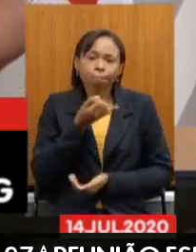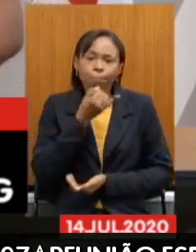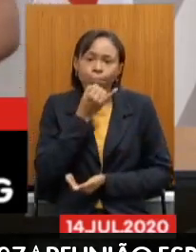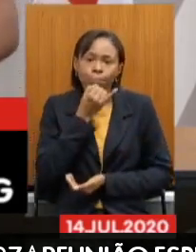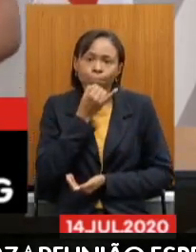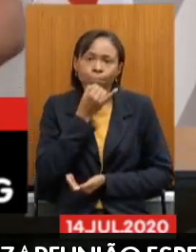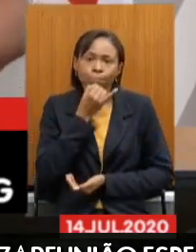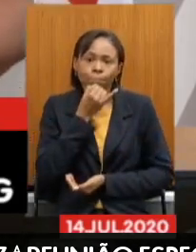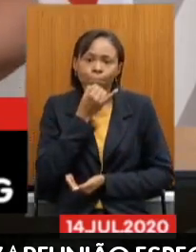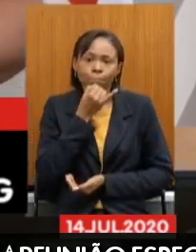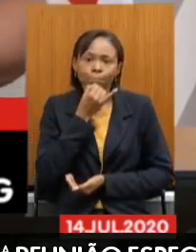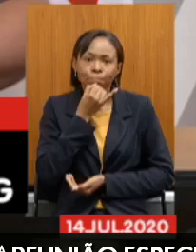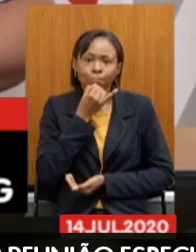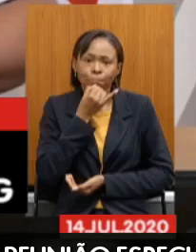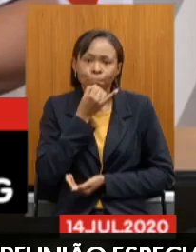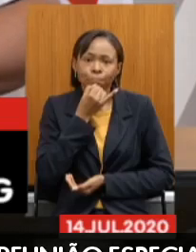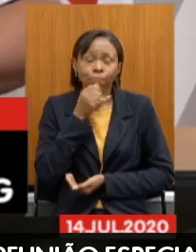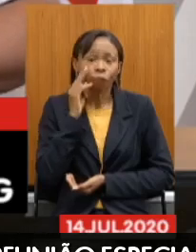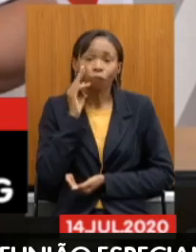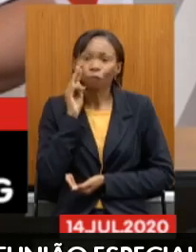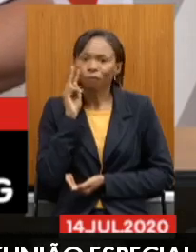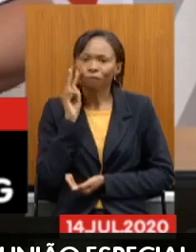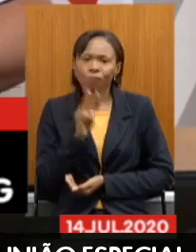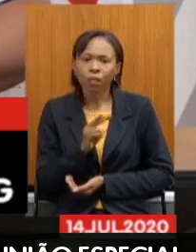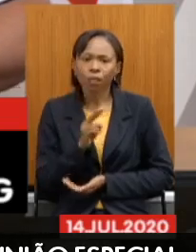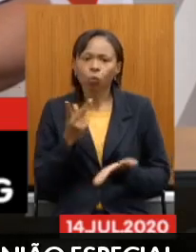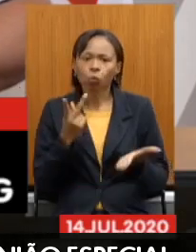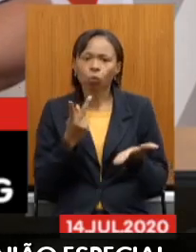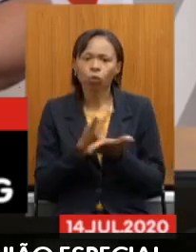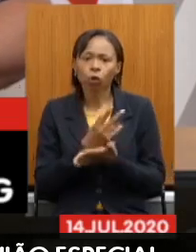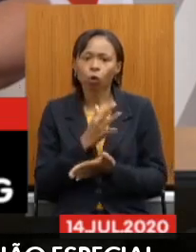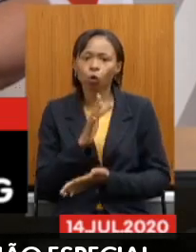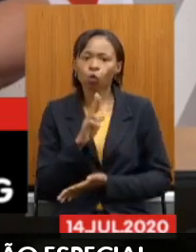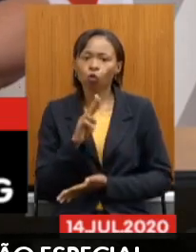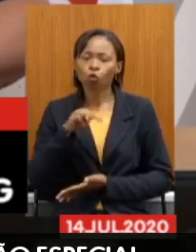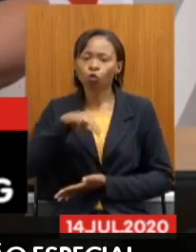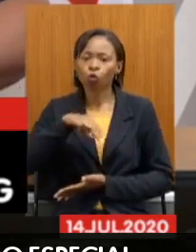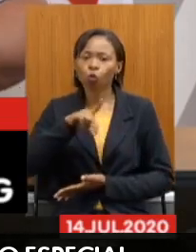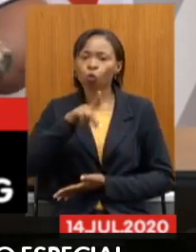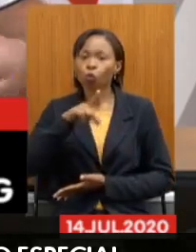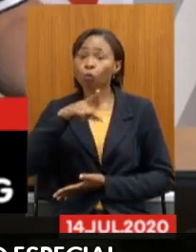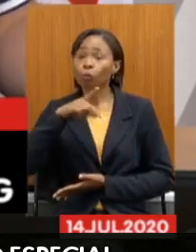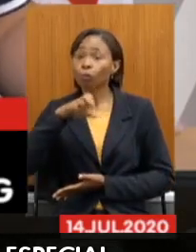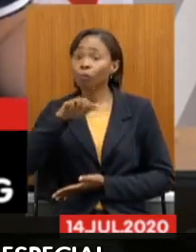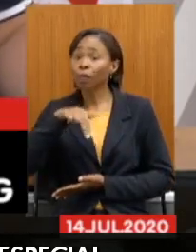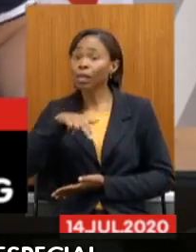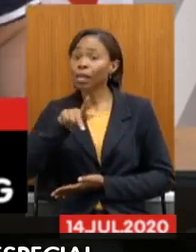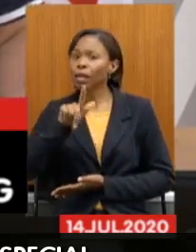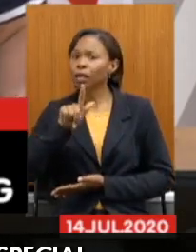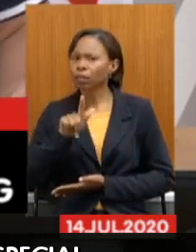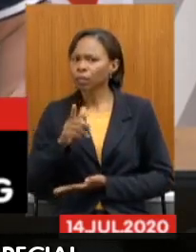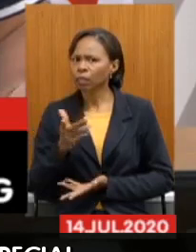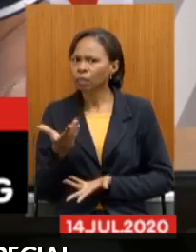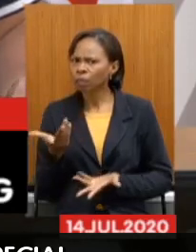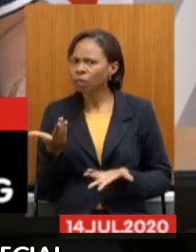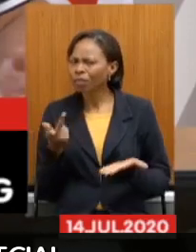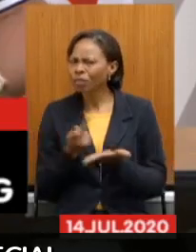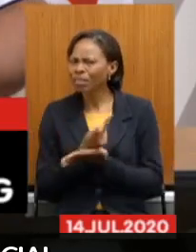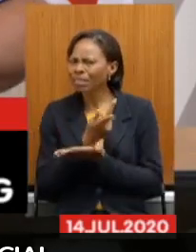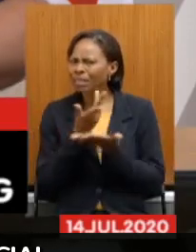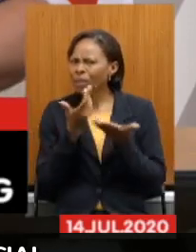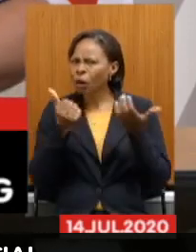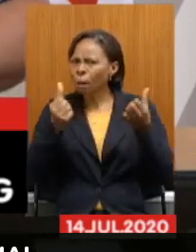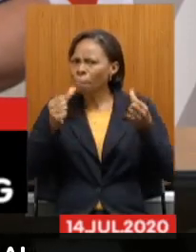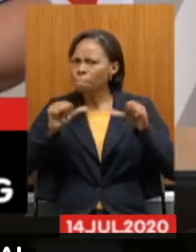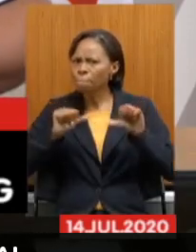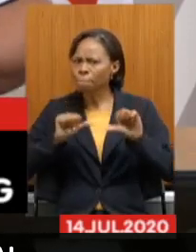vi o desmonte do FUNPENG. Para onde foi? Para o Caixa Único do Estado, em governos